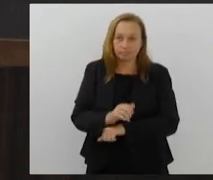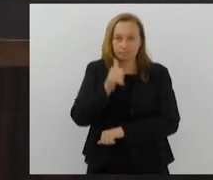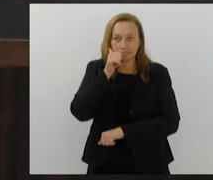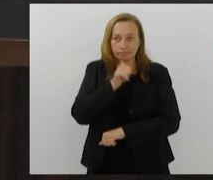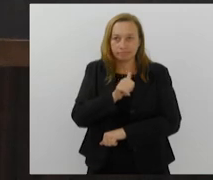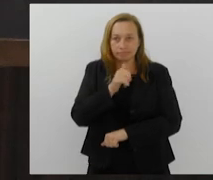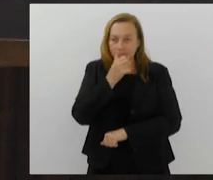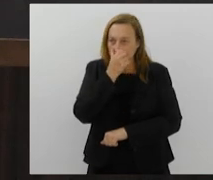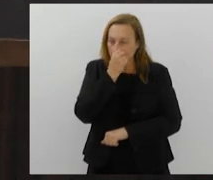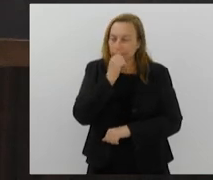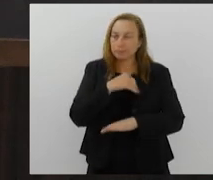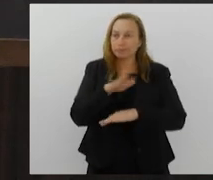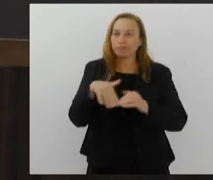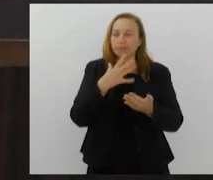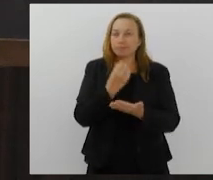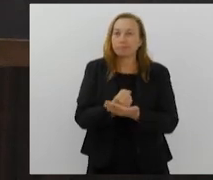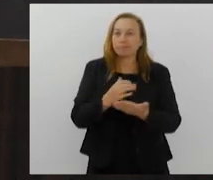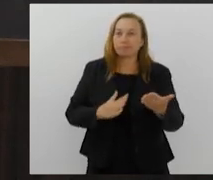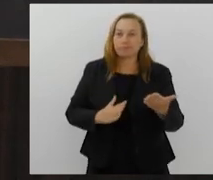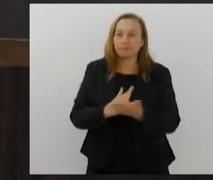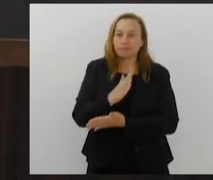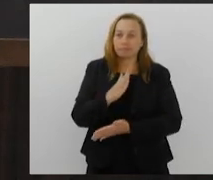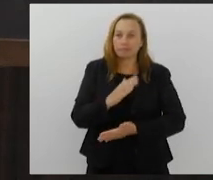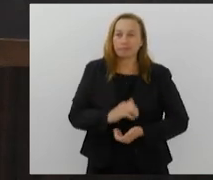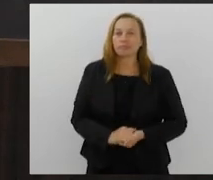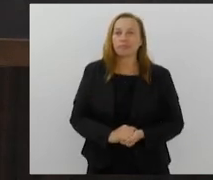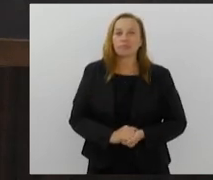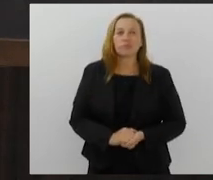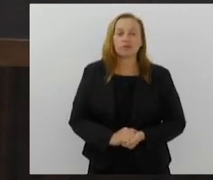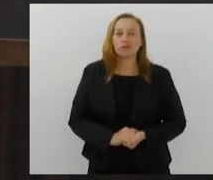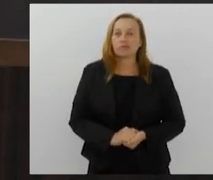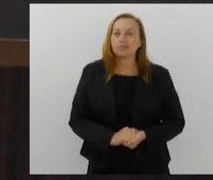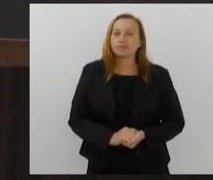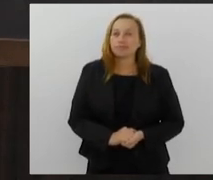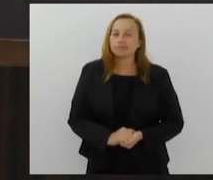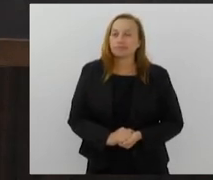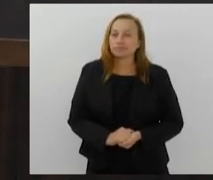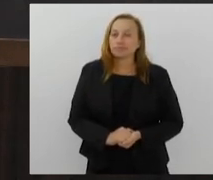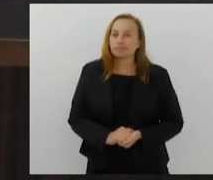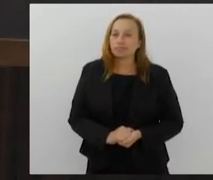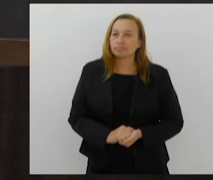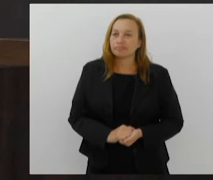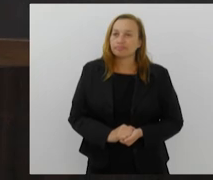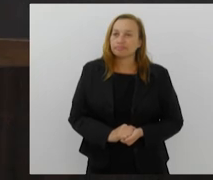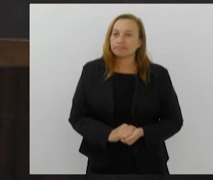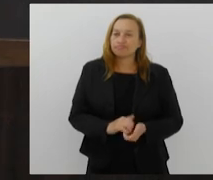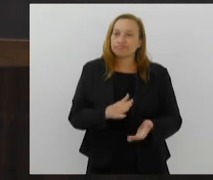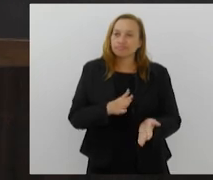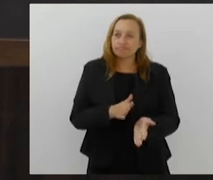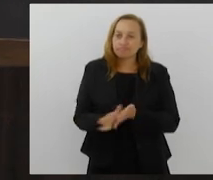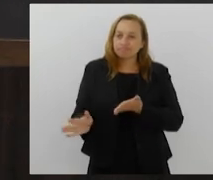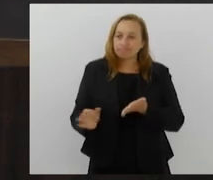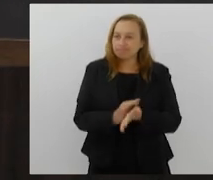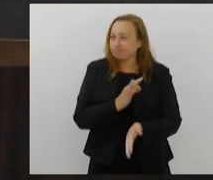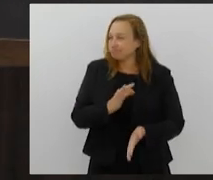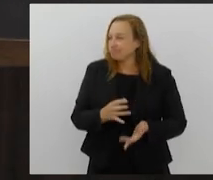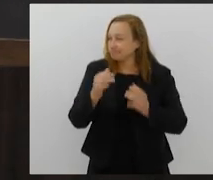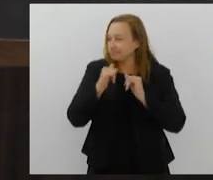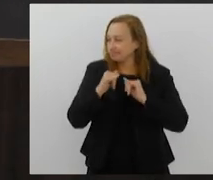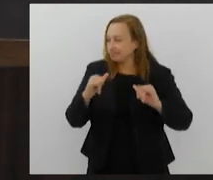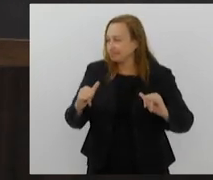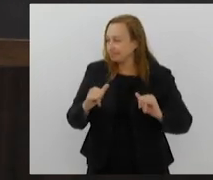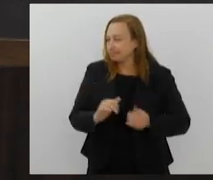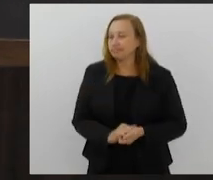Mulher. Os senhores que aprovam, perguntam como estão. Aprovado. Vai autógrafo.